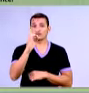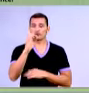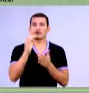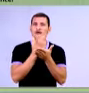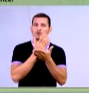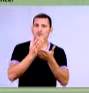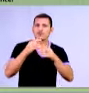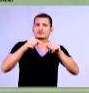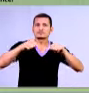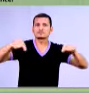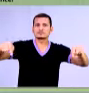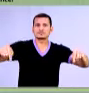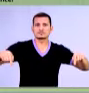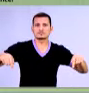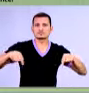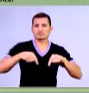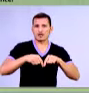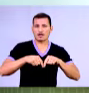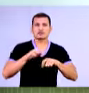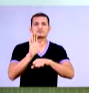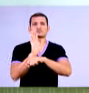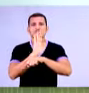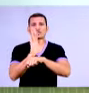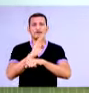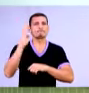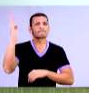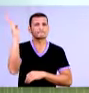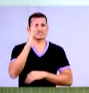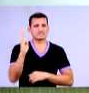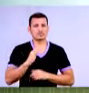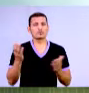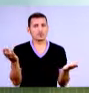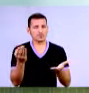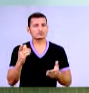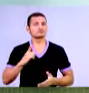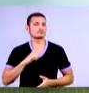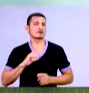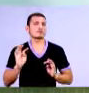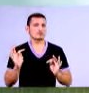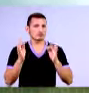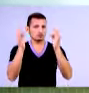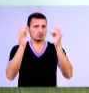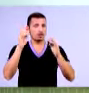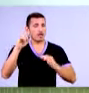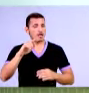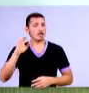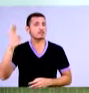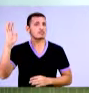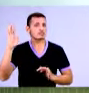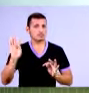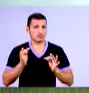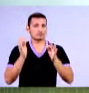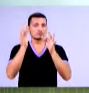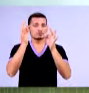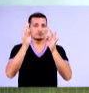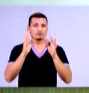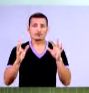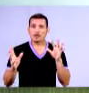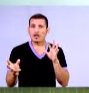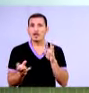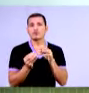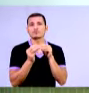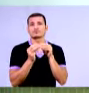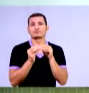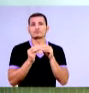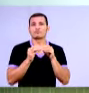de cinemas brasileiros hoje possuem essa tecnologia. Então, é uma tecnologia que reúne movimento, né? Então,